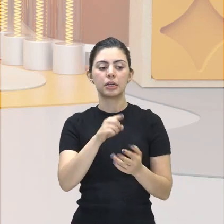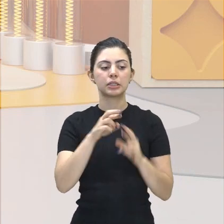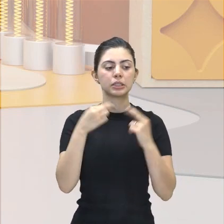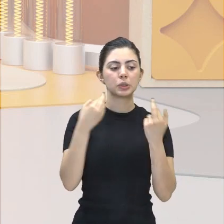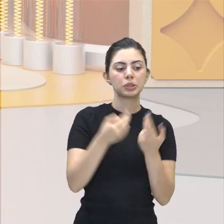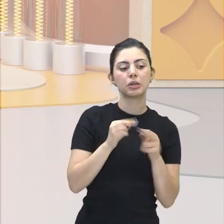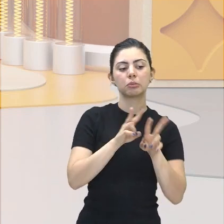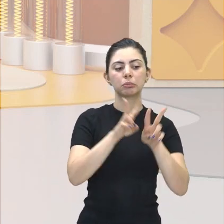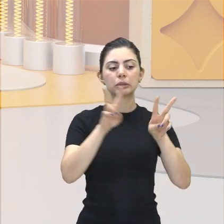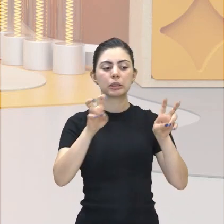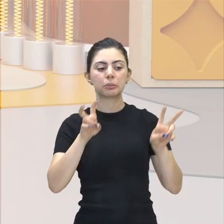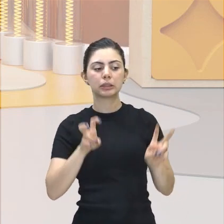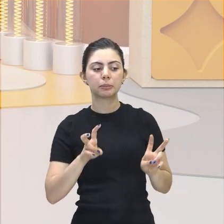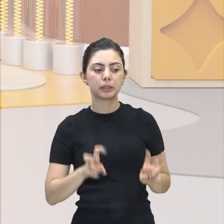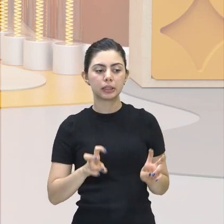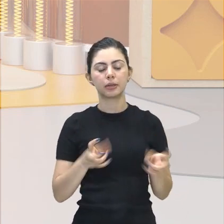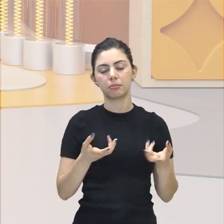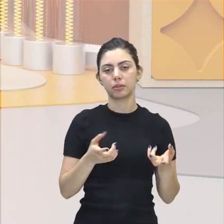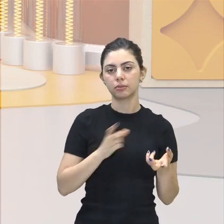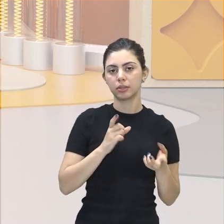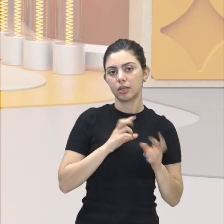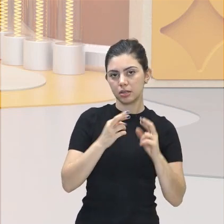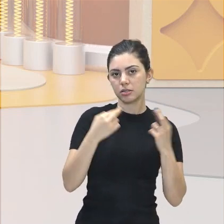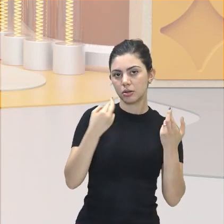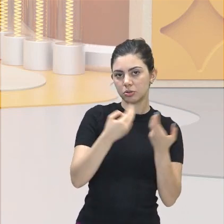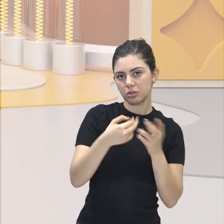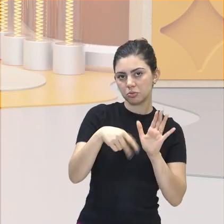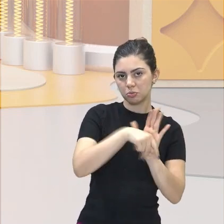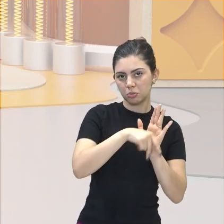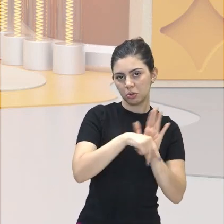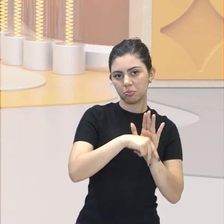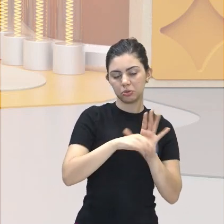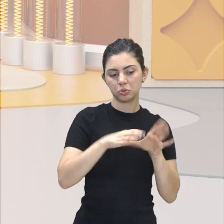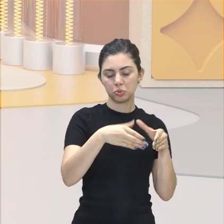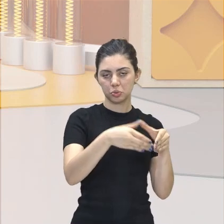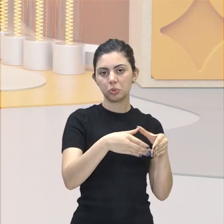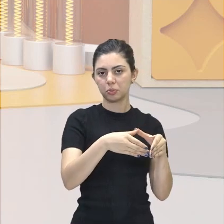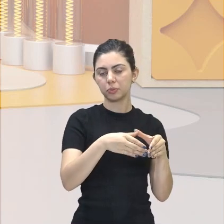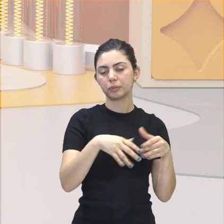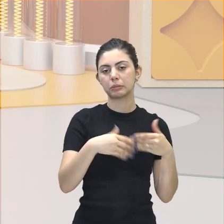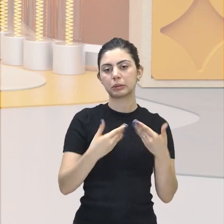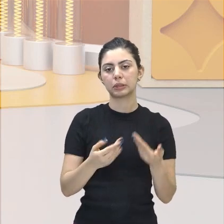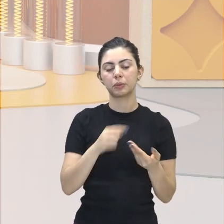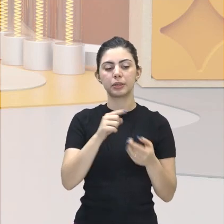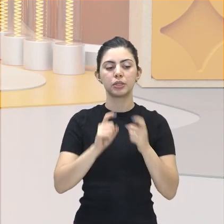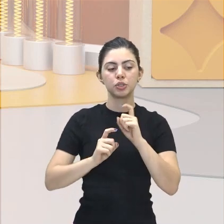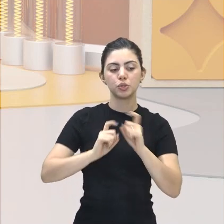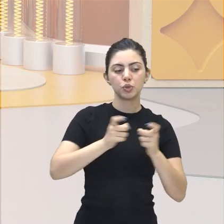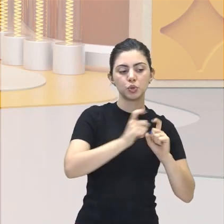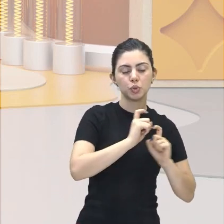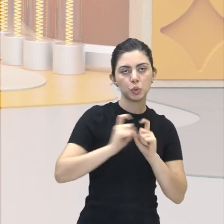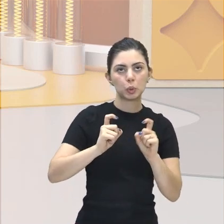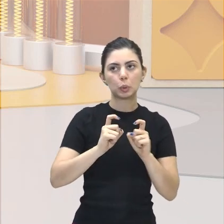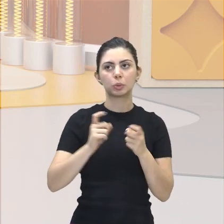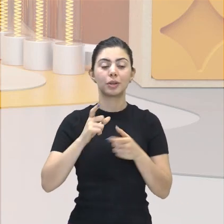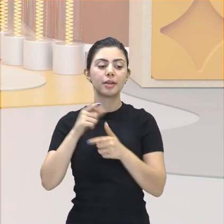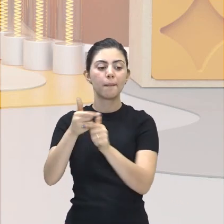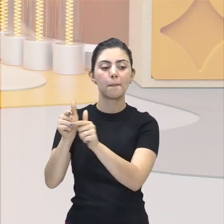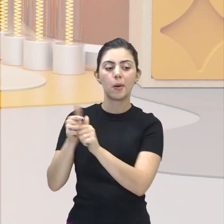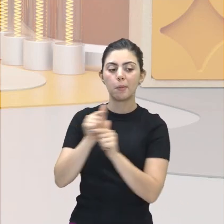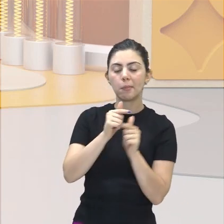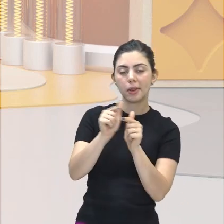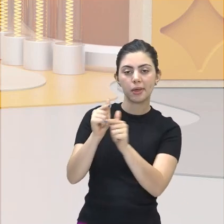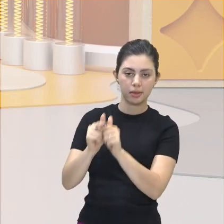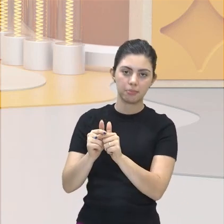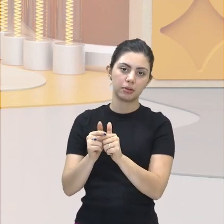determinados, nos comitês que eles fazem, né, nos encontros que existem nos países, eles discutem sobre determinados problemas que